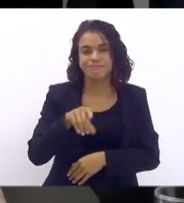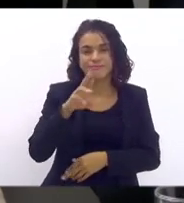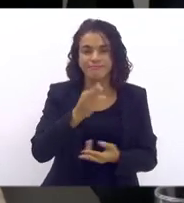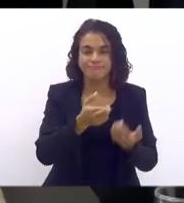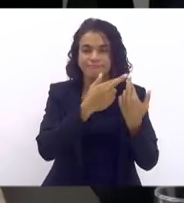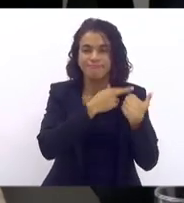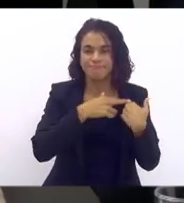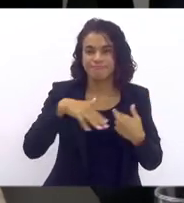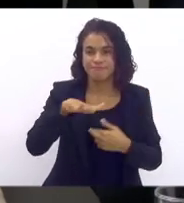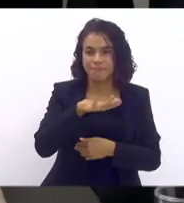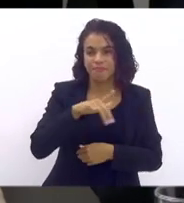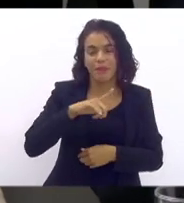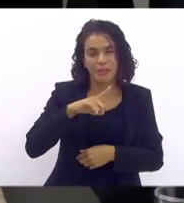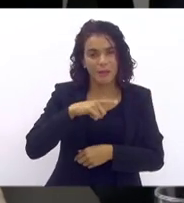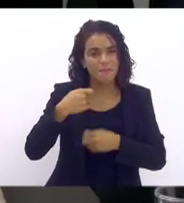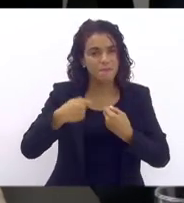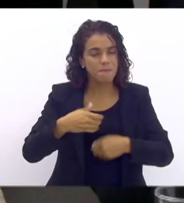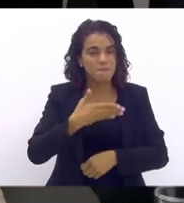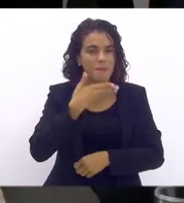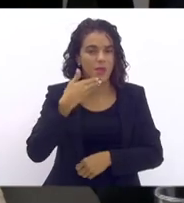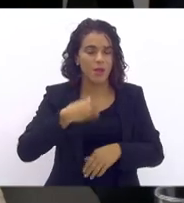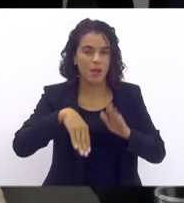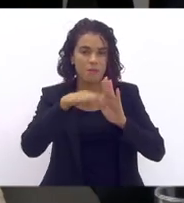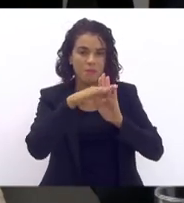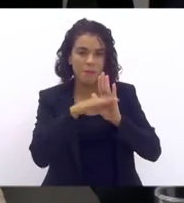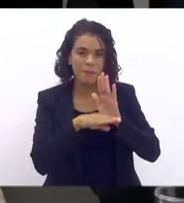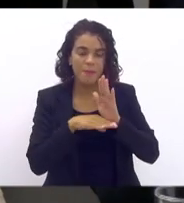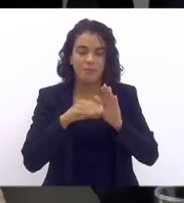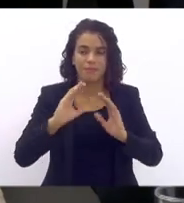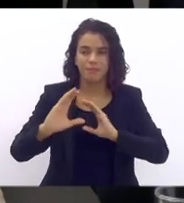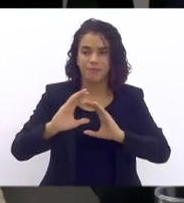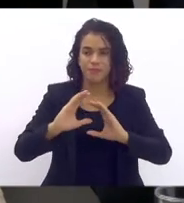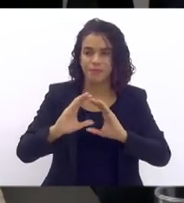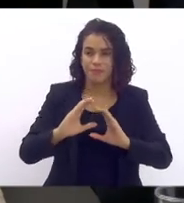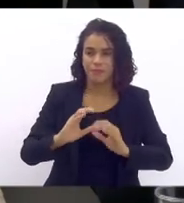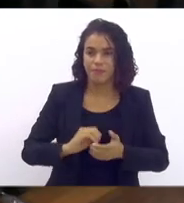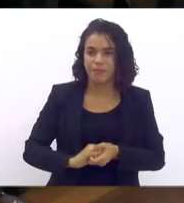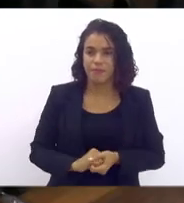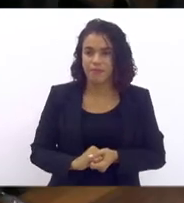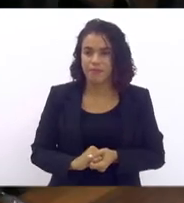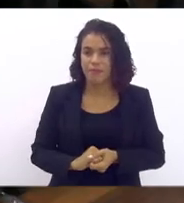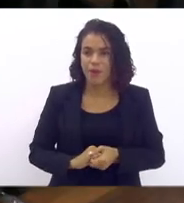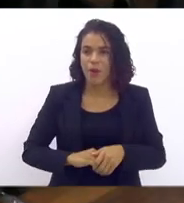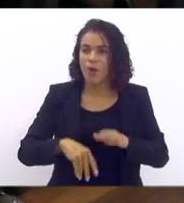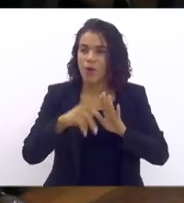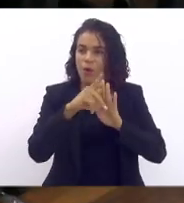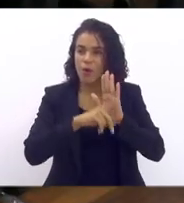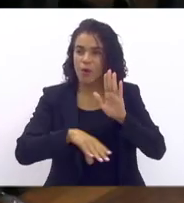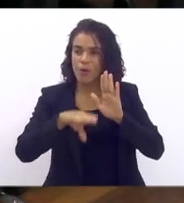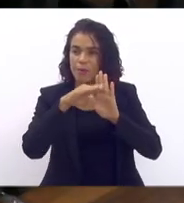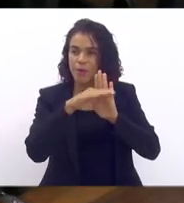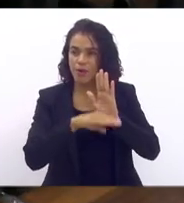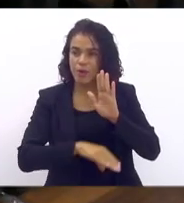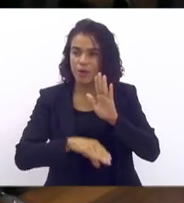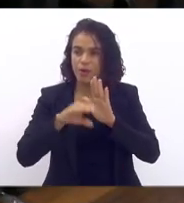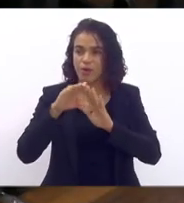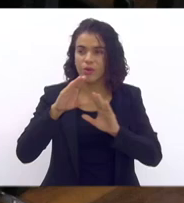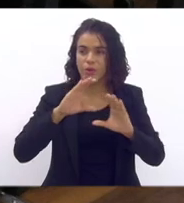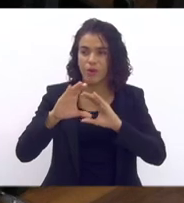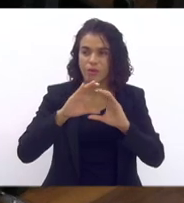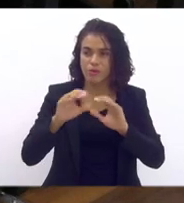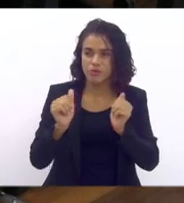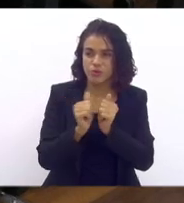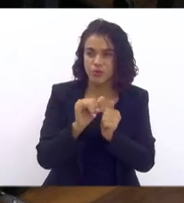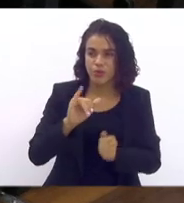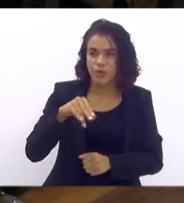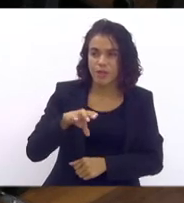incidente Mas temos que melhorar esse protocolo de comunicação esse protocolo de comunicação teria ser responsabilidade de Docas junto com